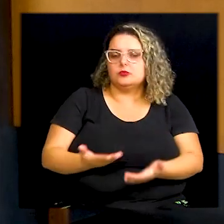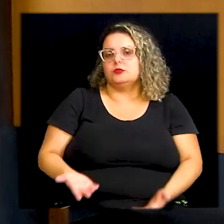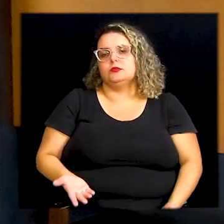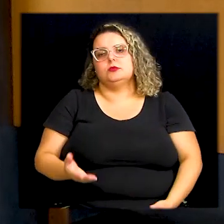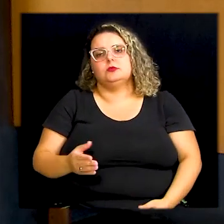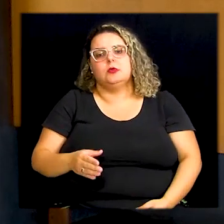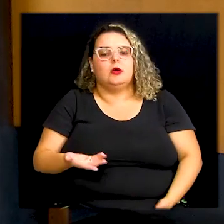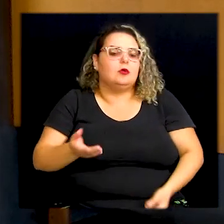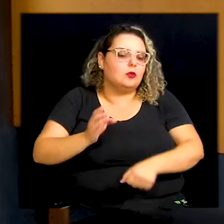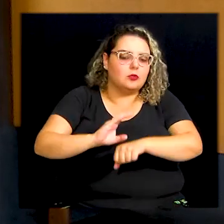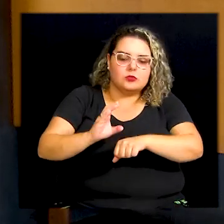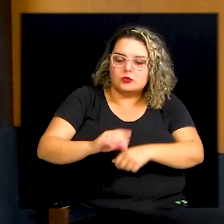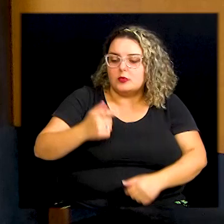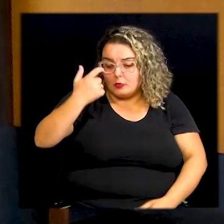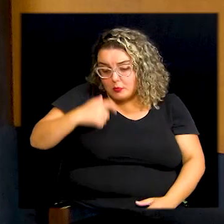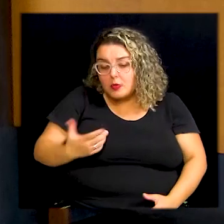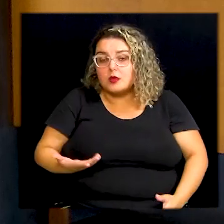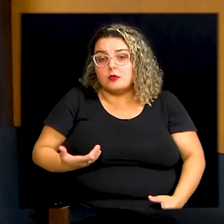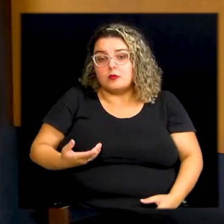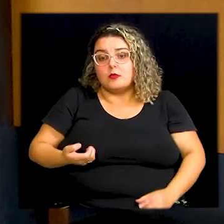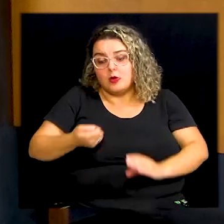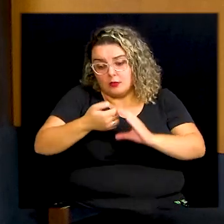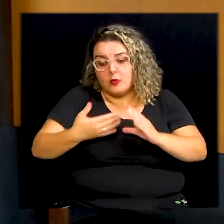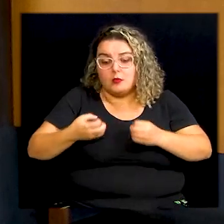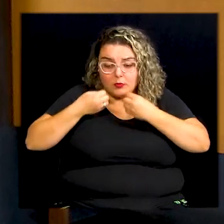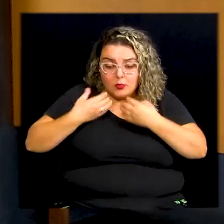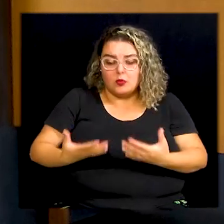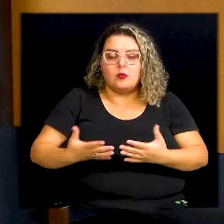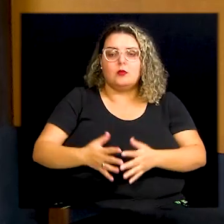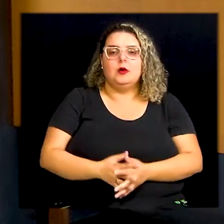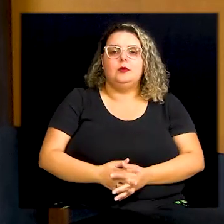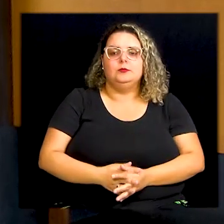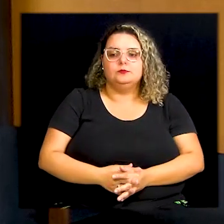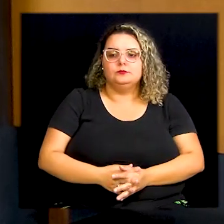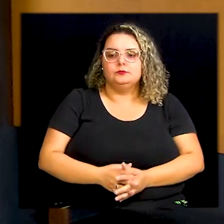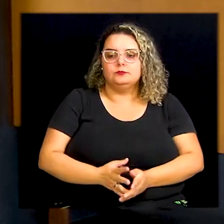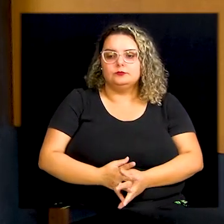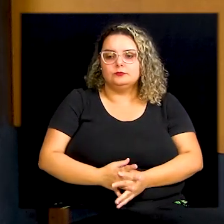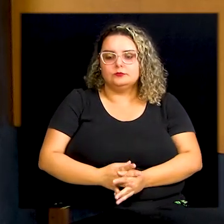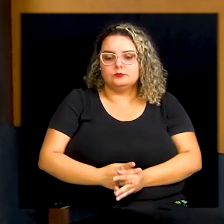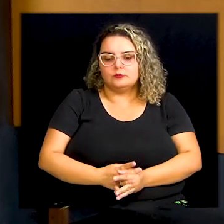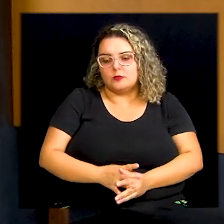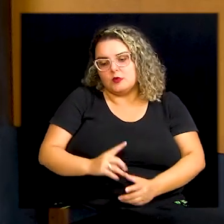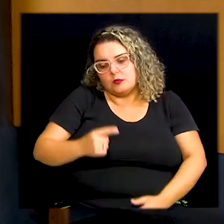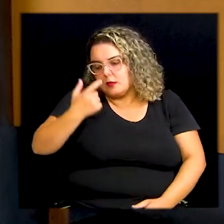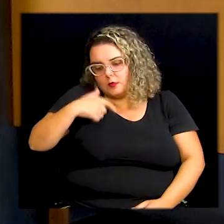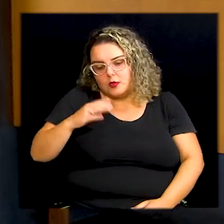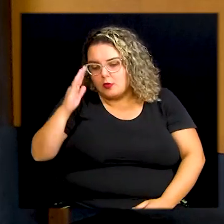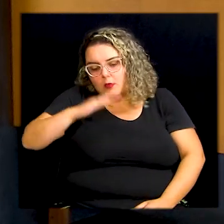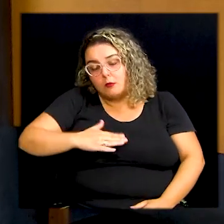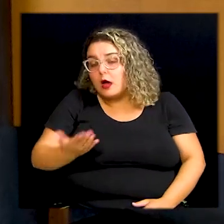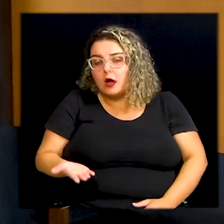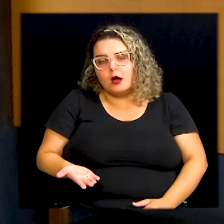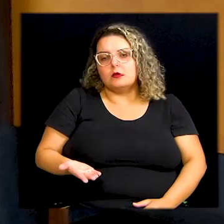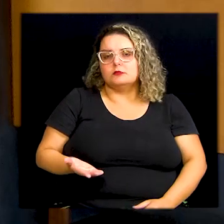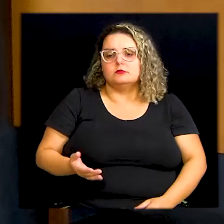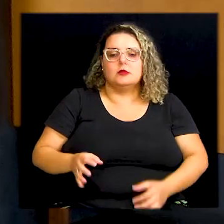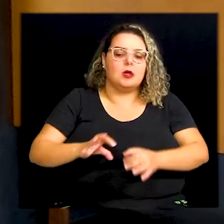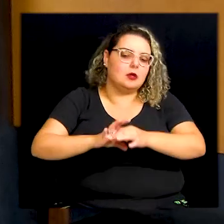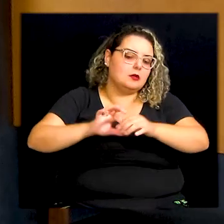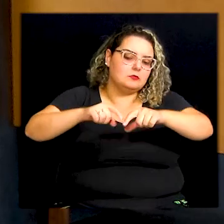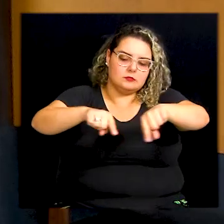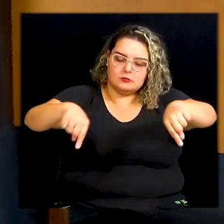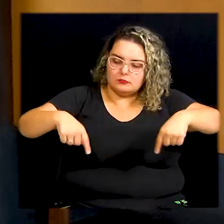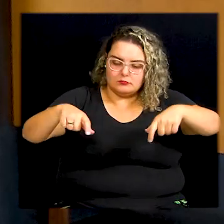estudo, uma pessoa, né, ser uma pessoa boa, né, não ser uma pessoa ruim, e dentro de campo eles me